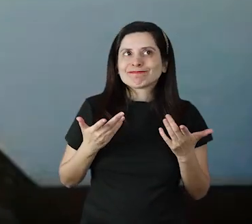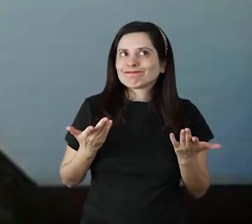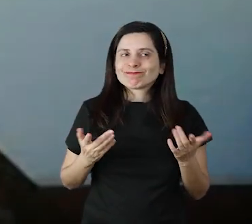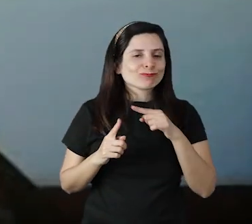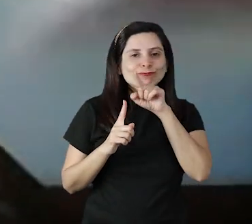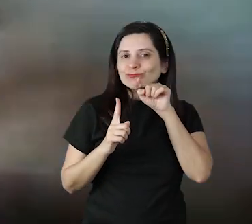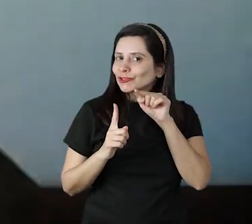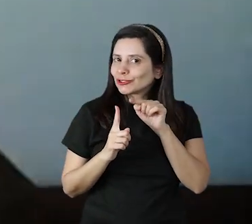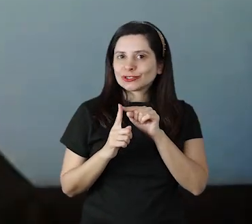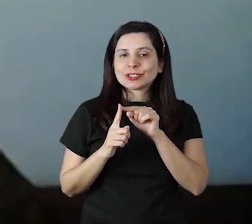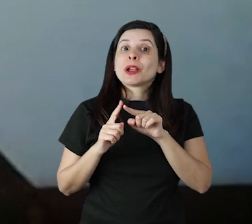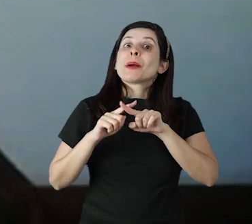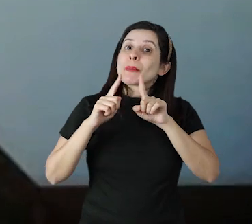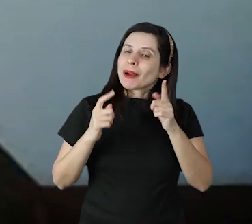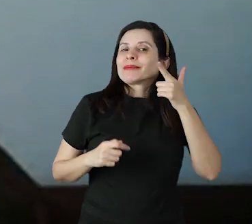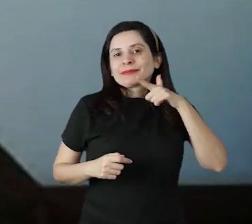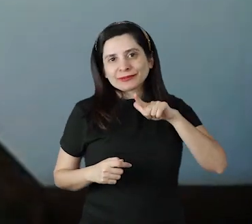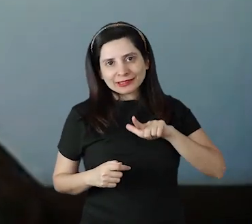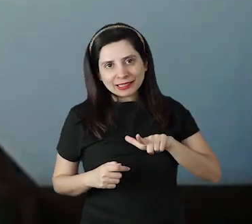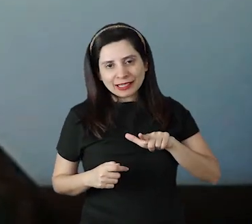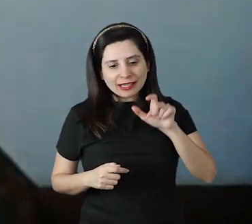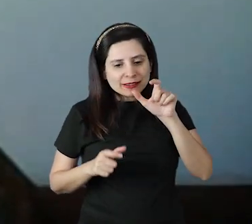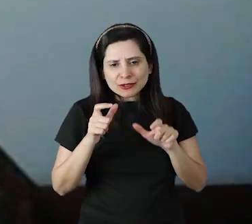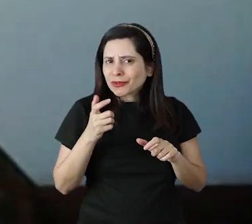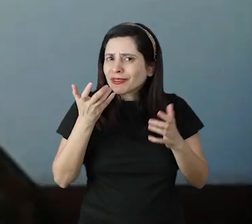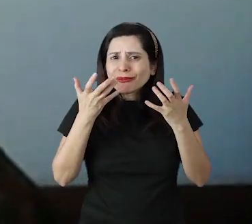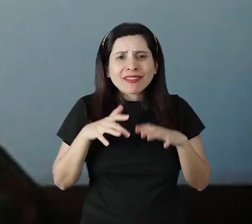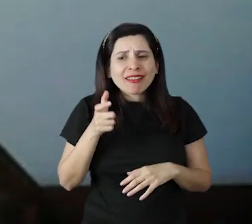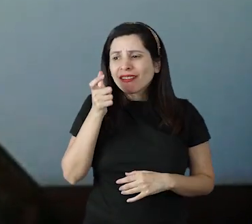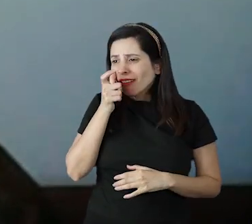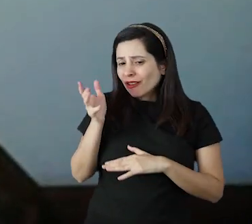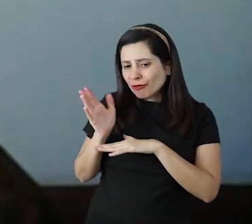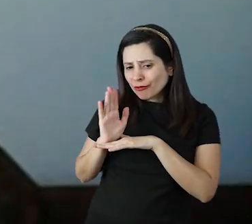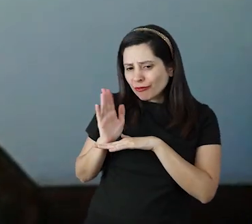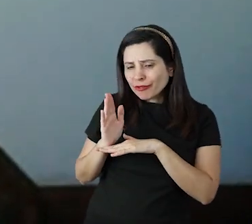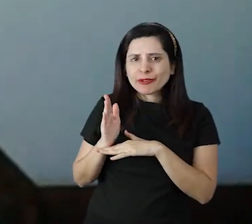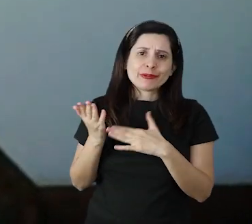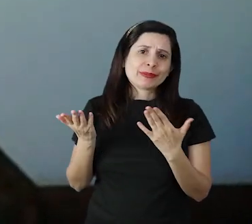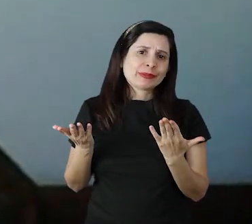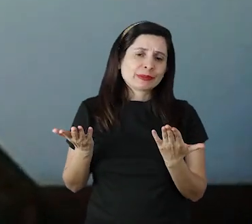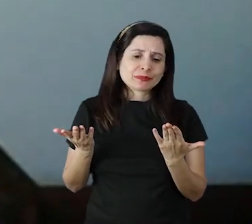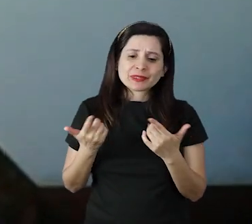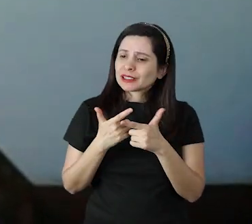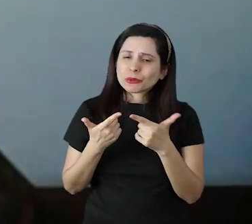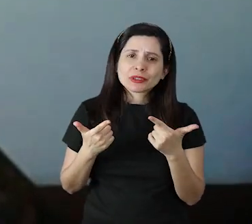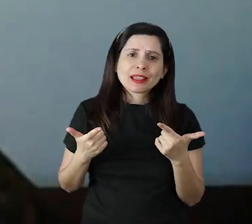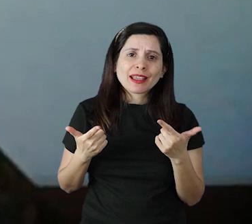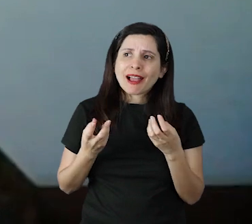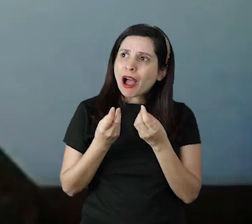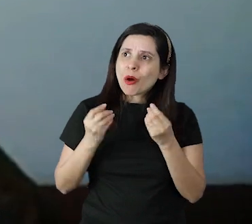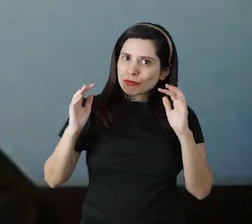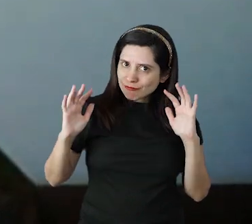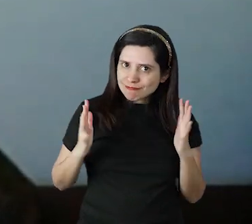tem objetivo e ela consegue. Ninguém quer ver um filme, que não tenha algo que